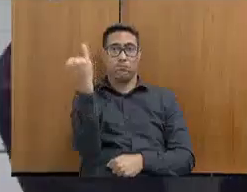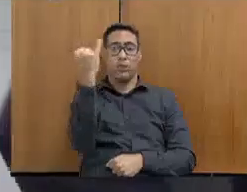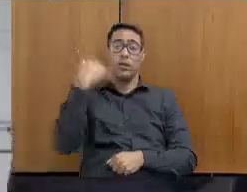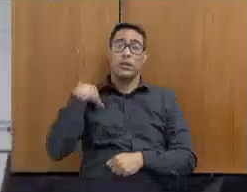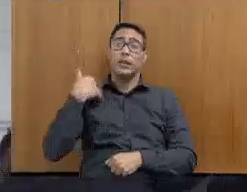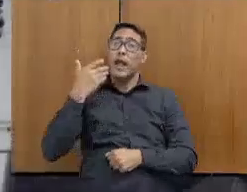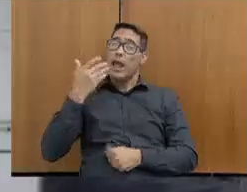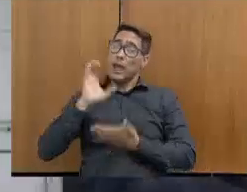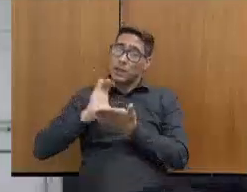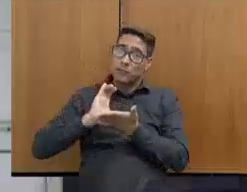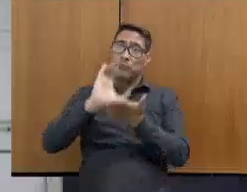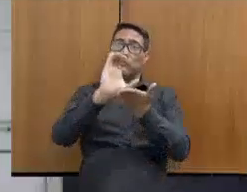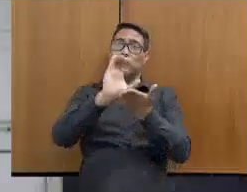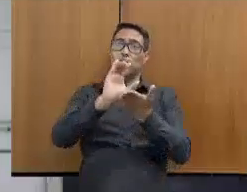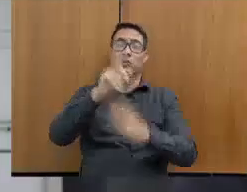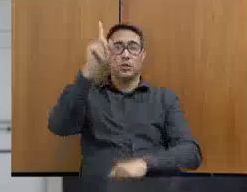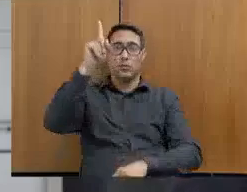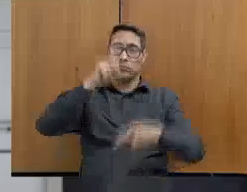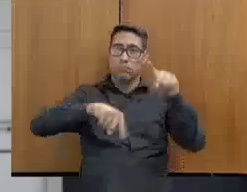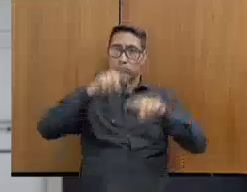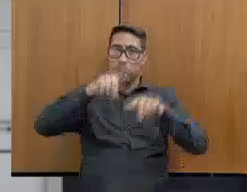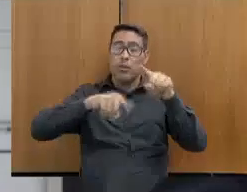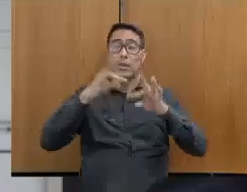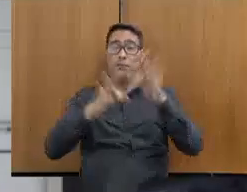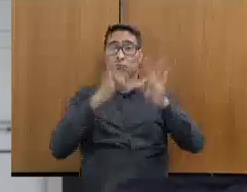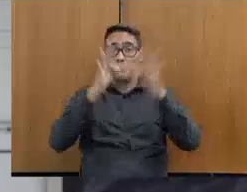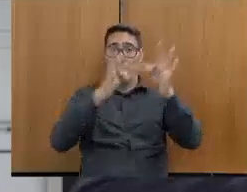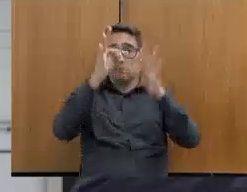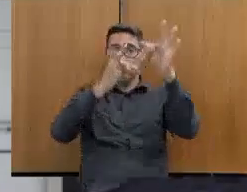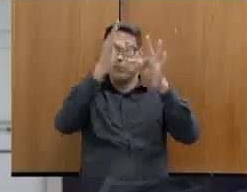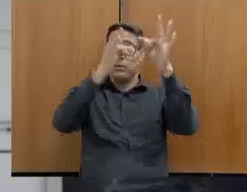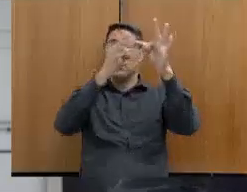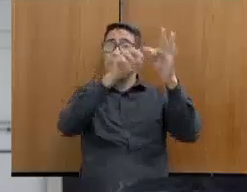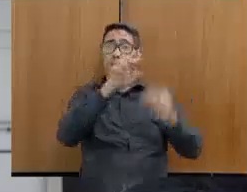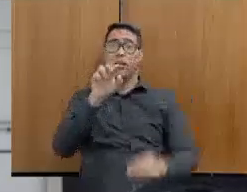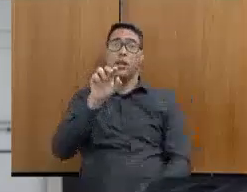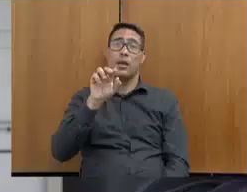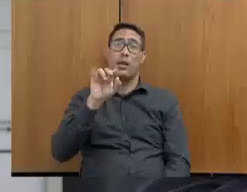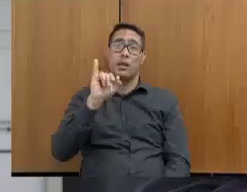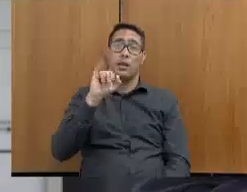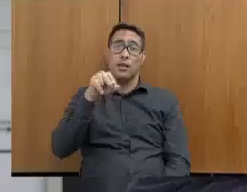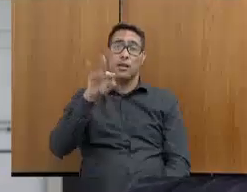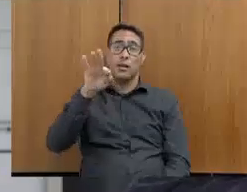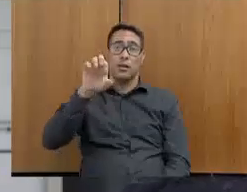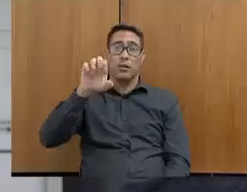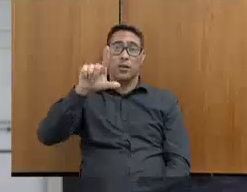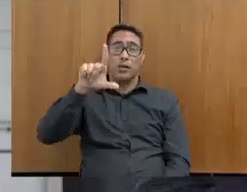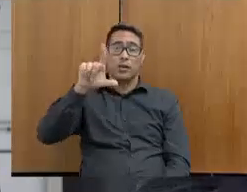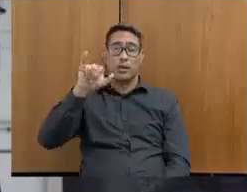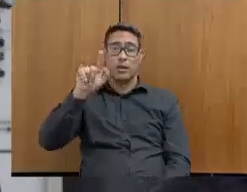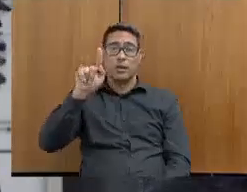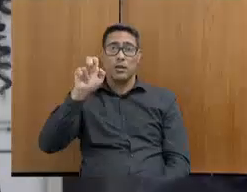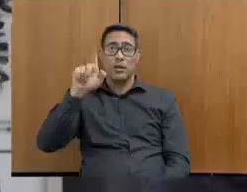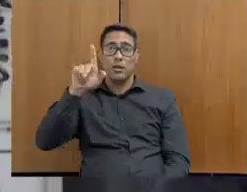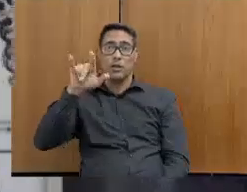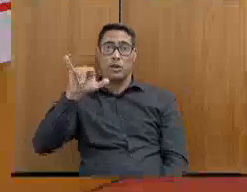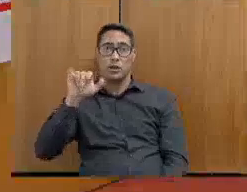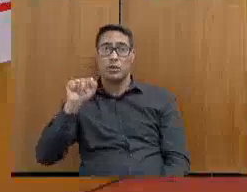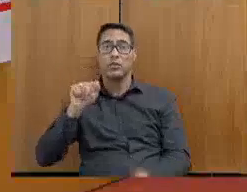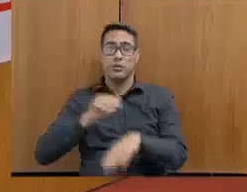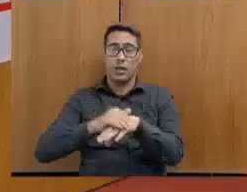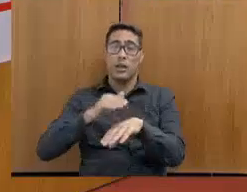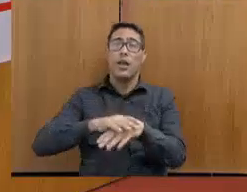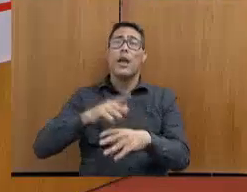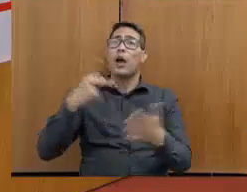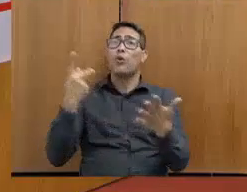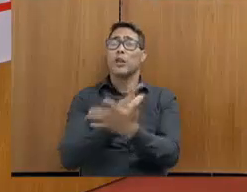inteligência Eu por exemplo sofro muitas a e principalmente de violência de gênero violência política